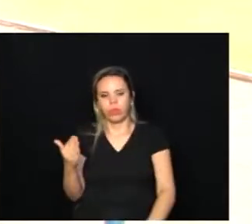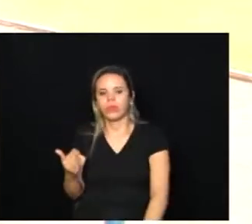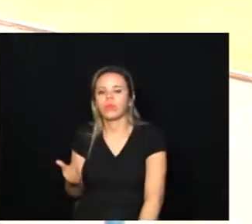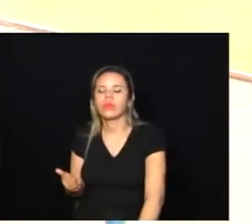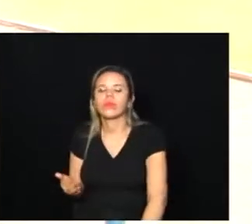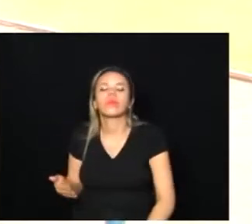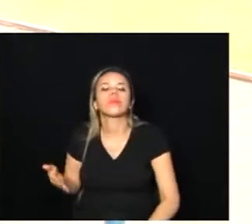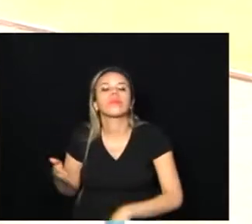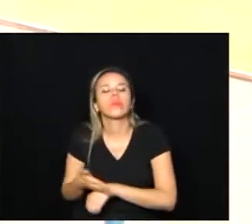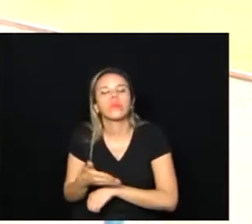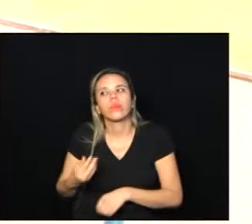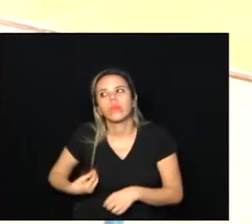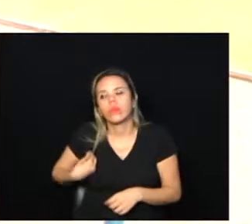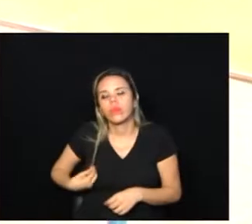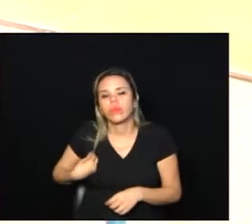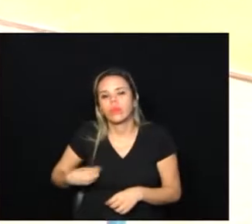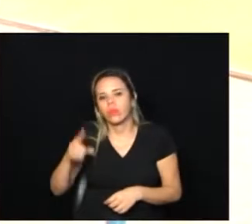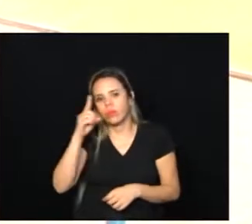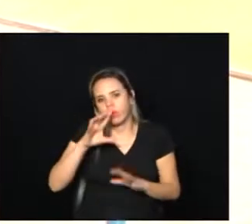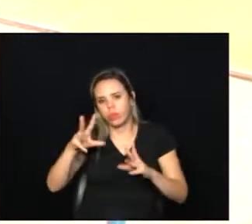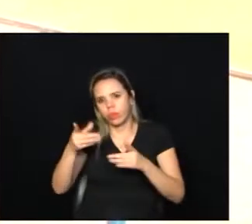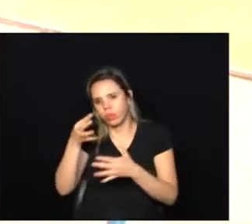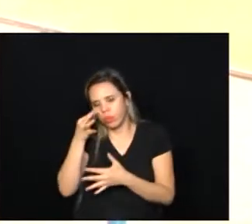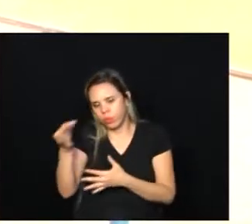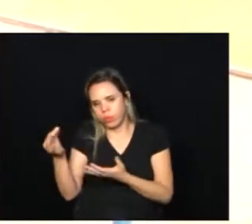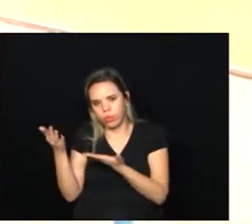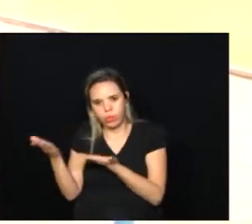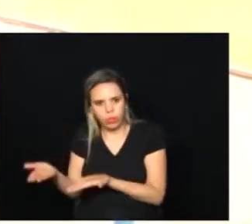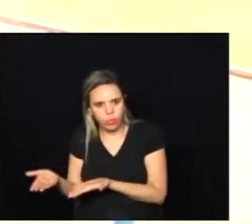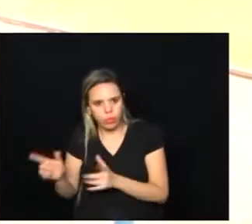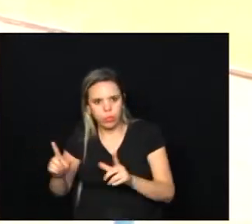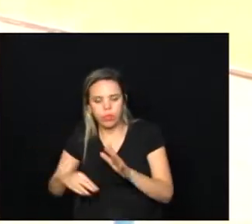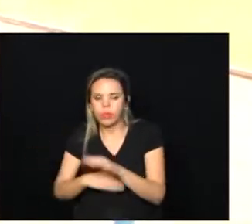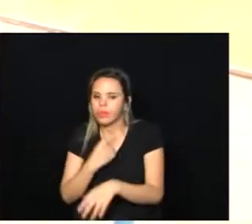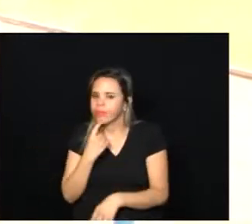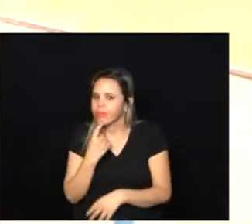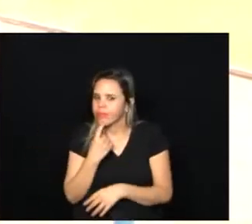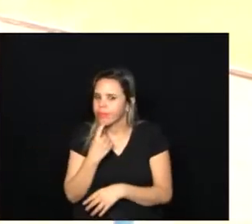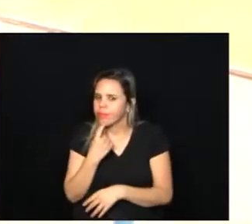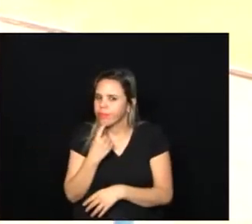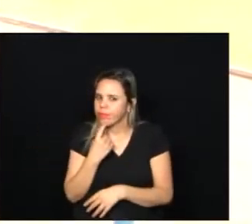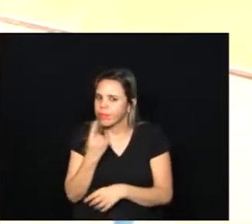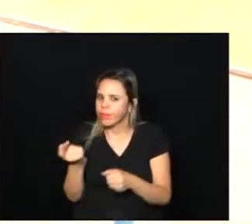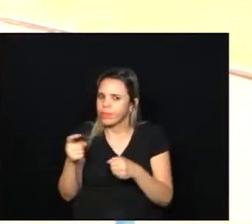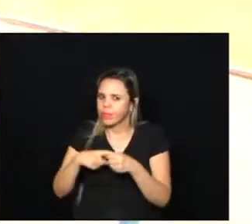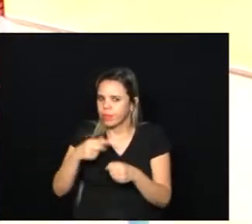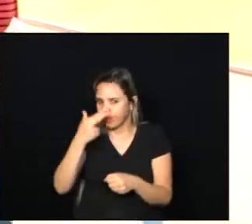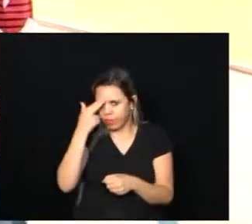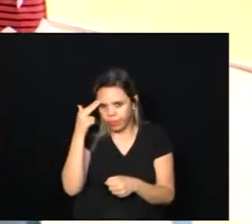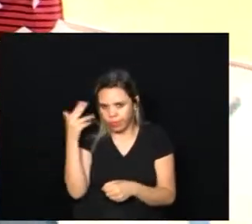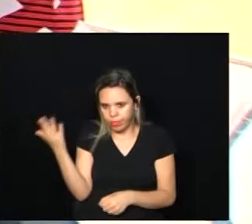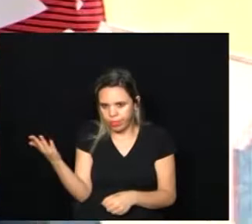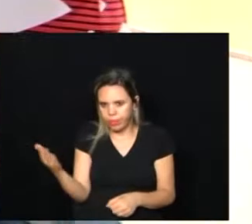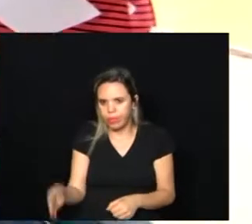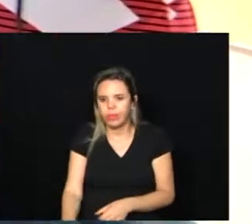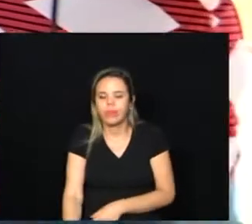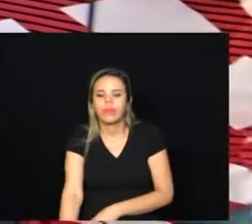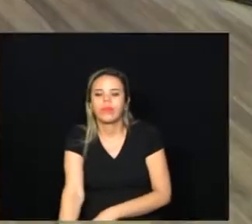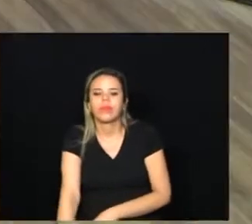sua participação ao vivo, e domingo todo mundo ligadinho aqui na TV Câmara Campinas. Eu volto com você, Gabriel Castro.